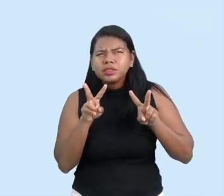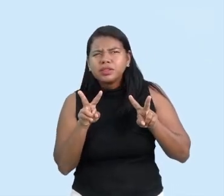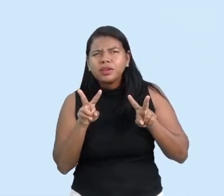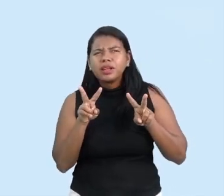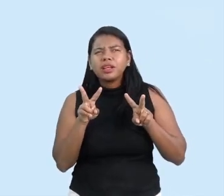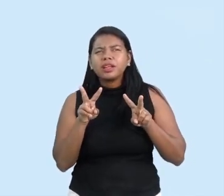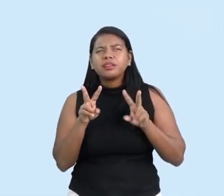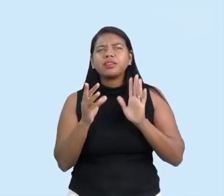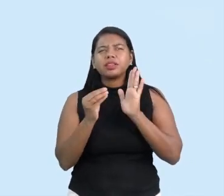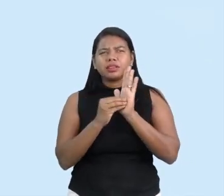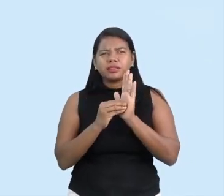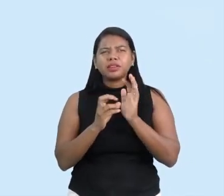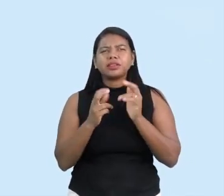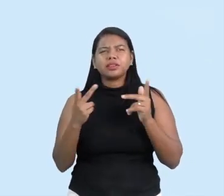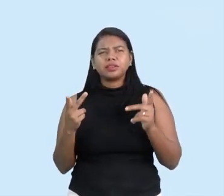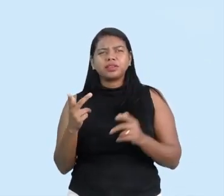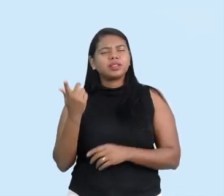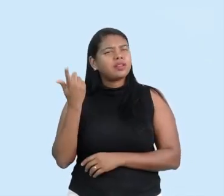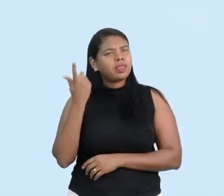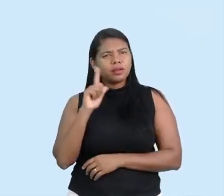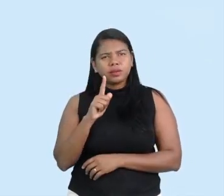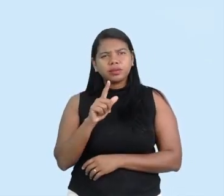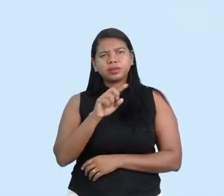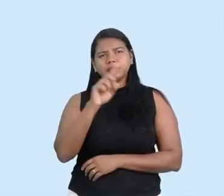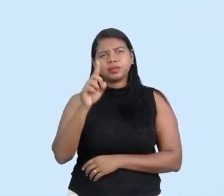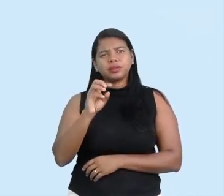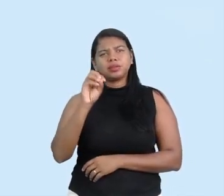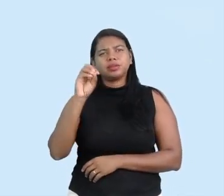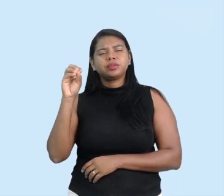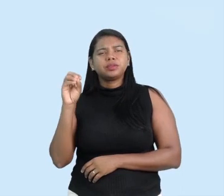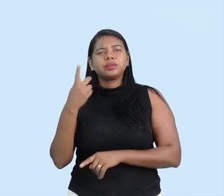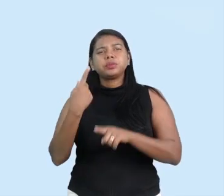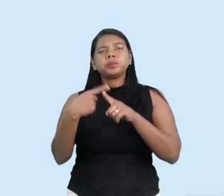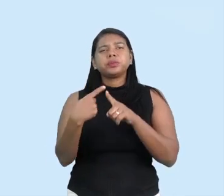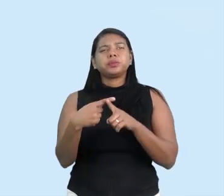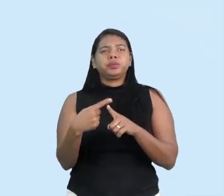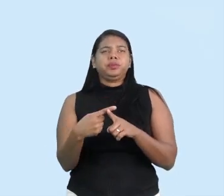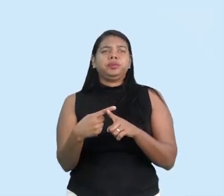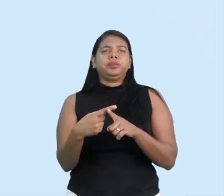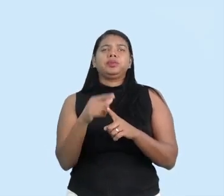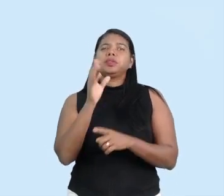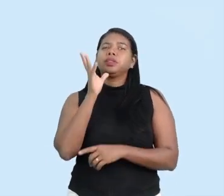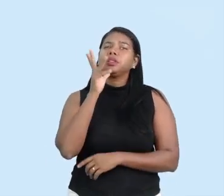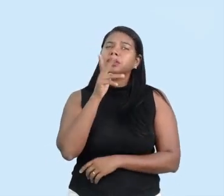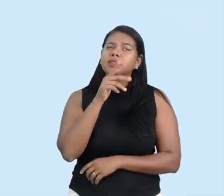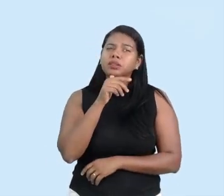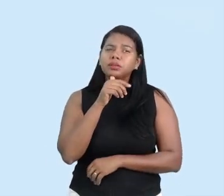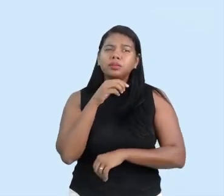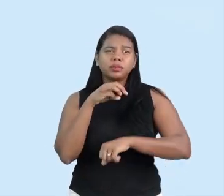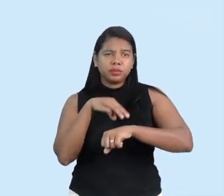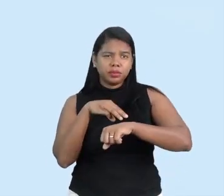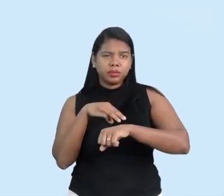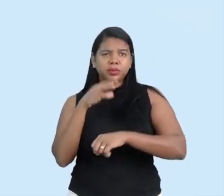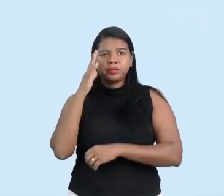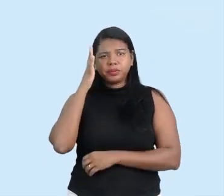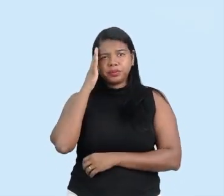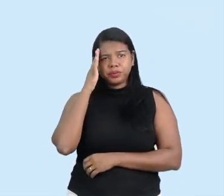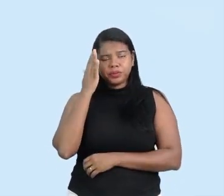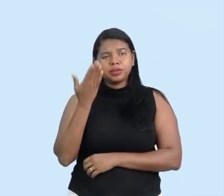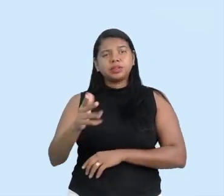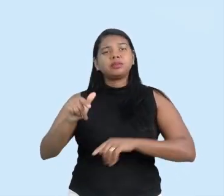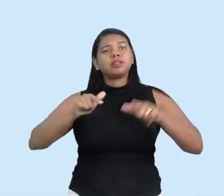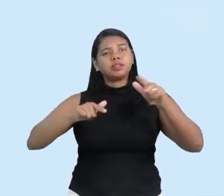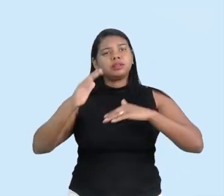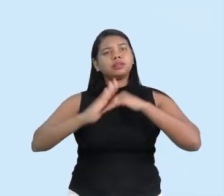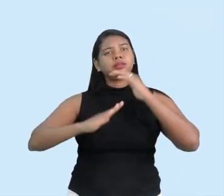gente não conseguiu fazer. Por quê? Porque é um serviço que demora um pouquinho de tempo. Claro que quando você estiver trabalhando profissionalmente,